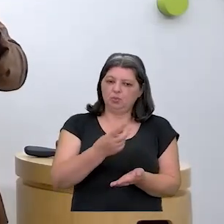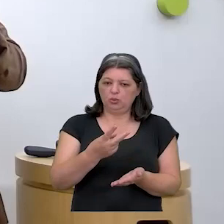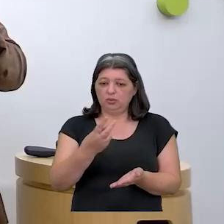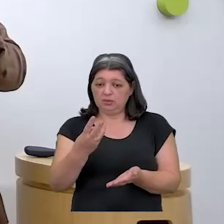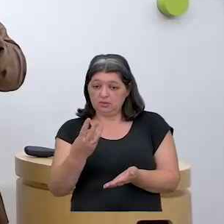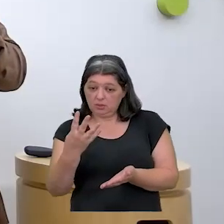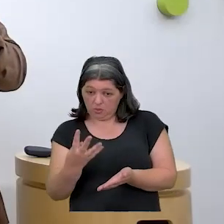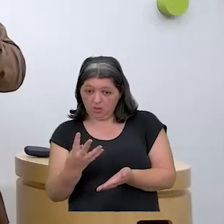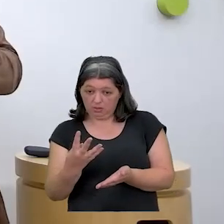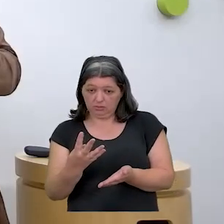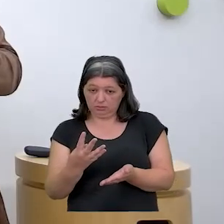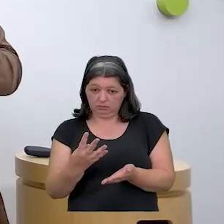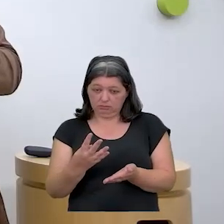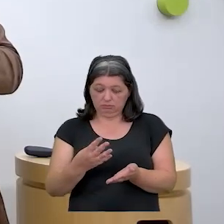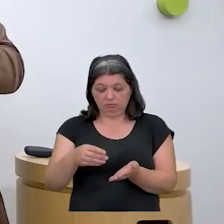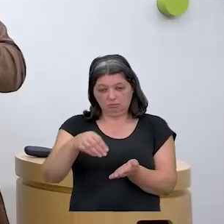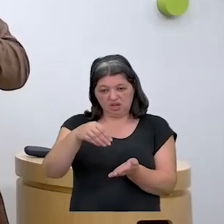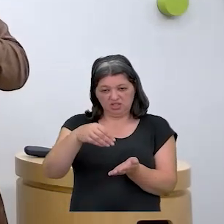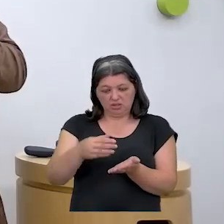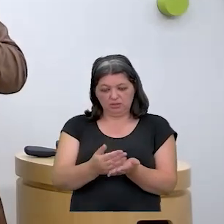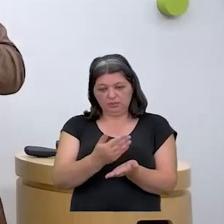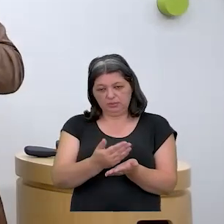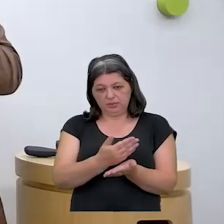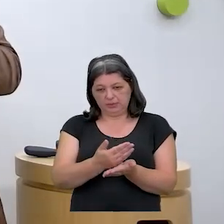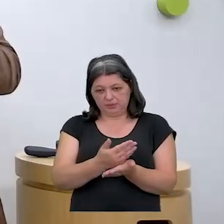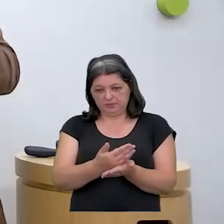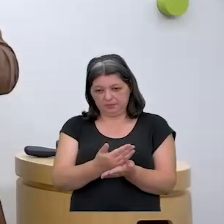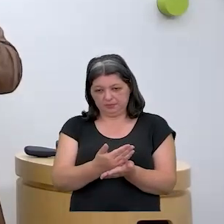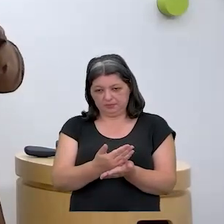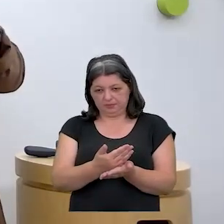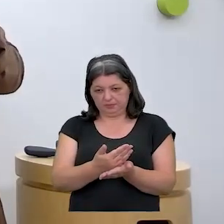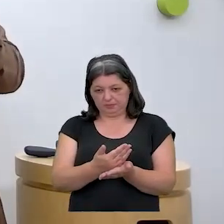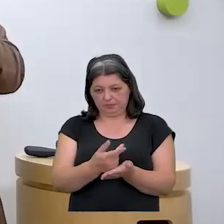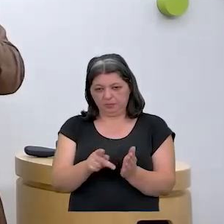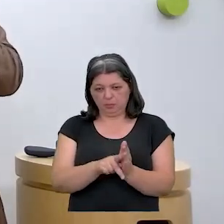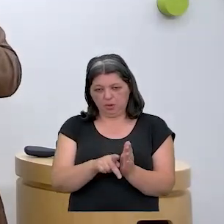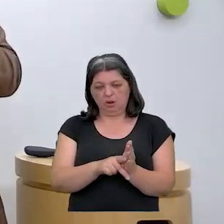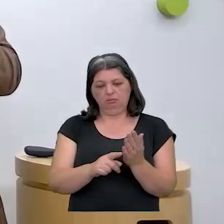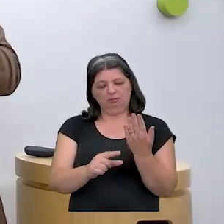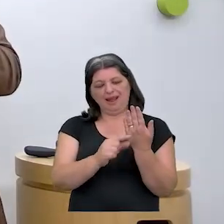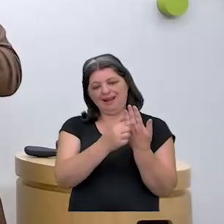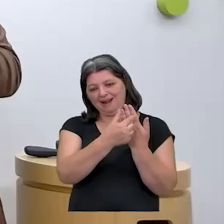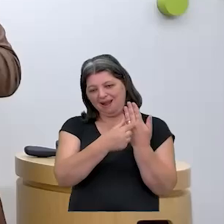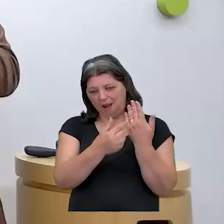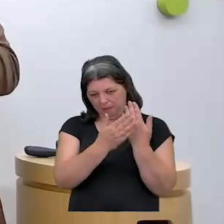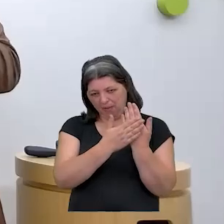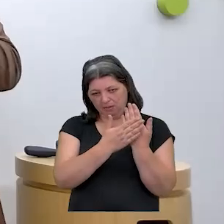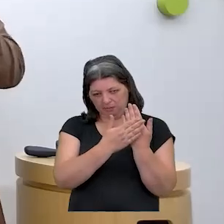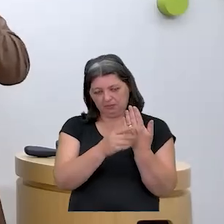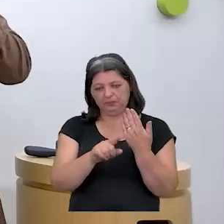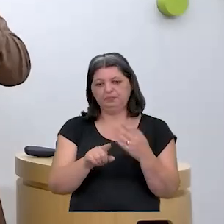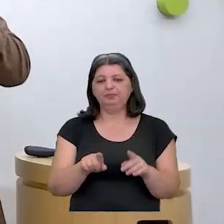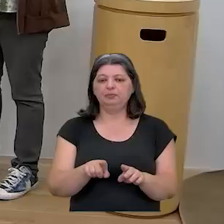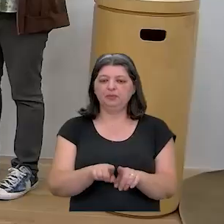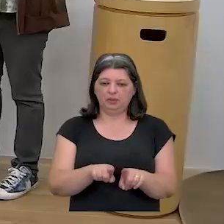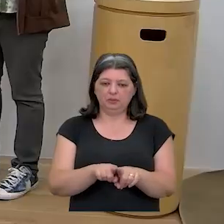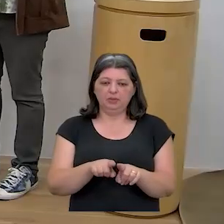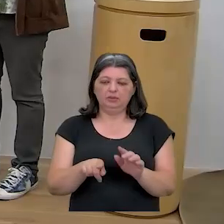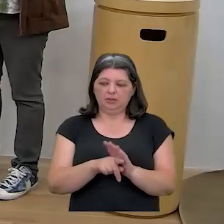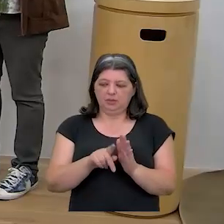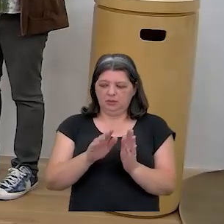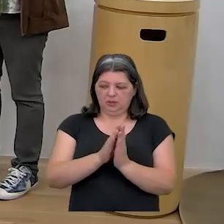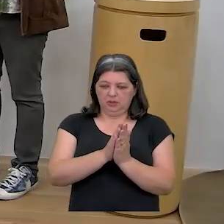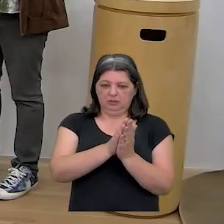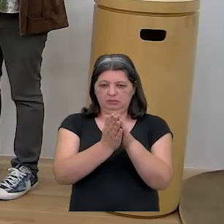quatro páginas. Apesar que eu tô contando a capa como página, mas tudo bem. Você pode fazer estilo mangá e abrir pro outro